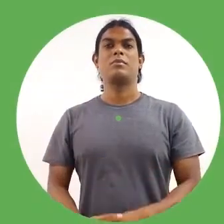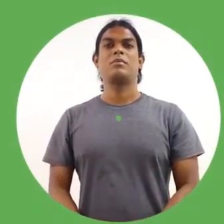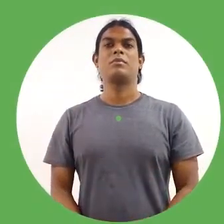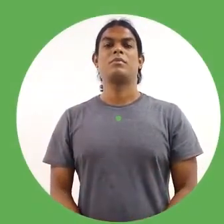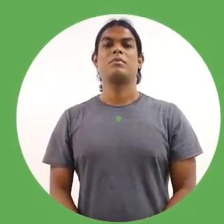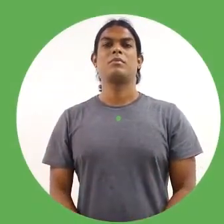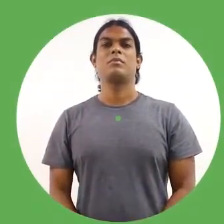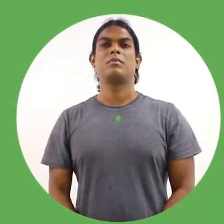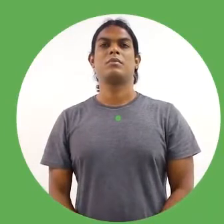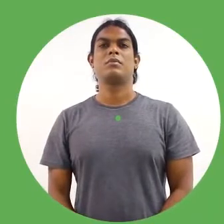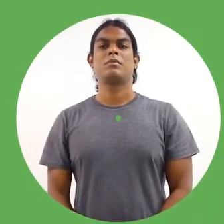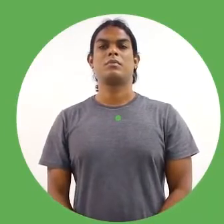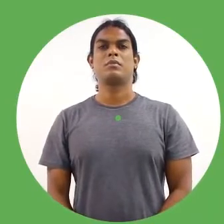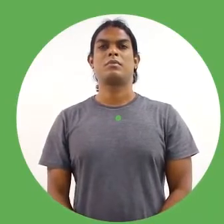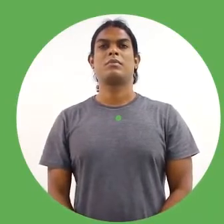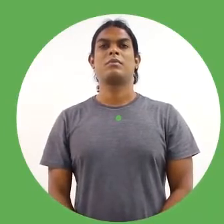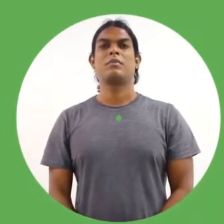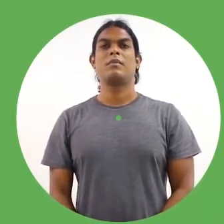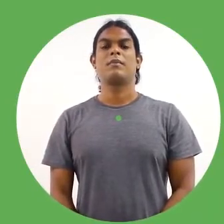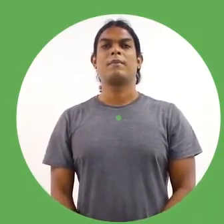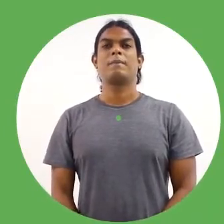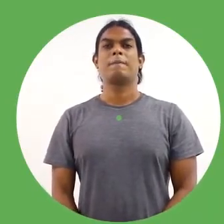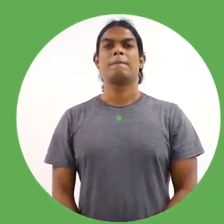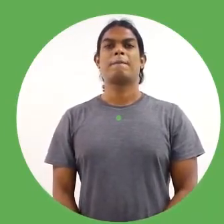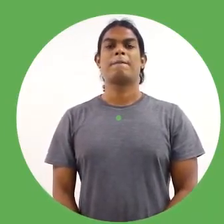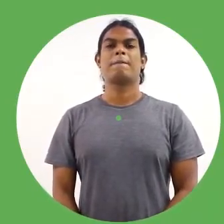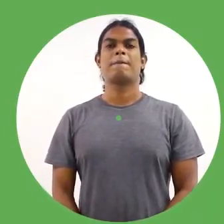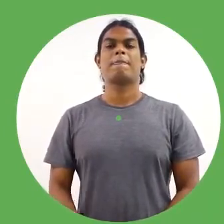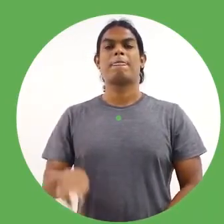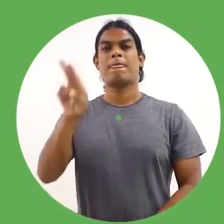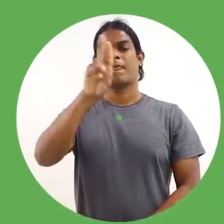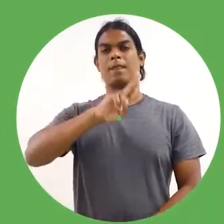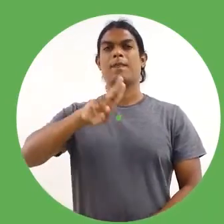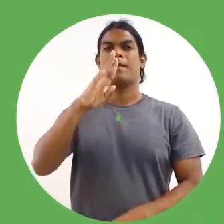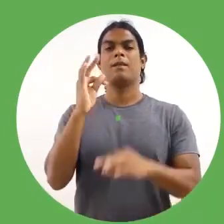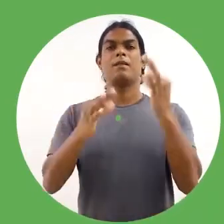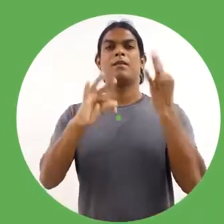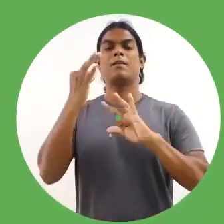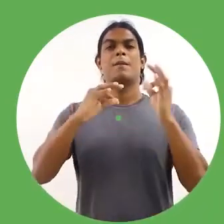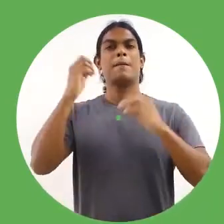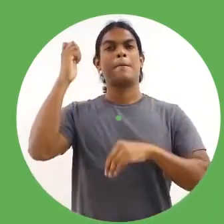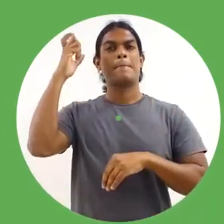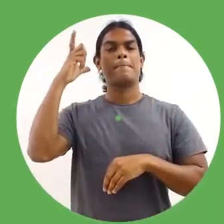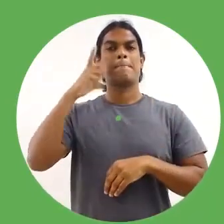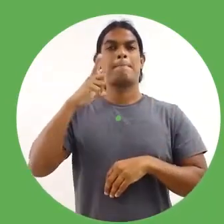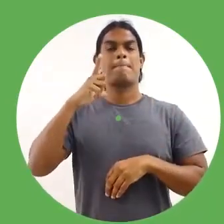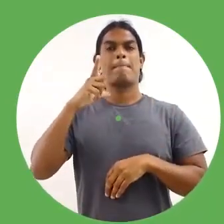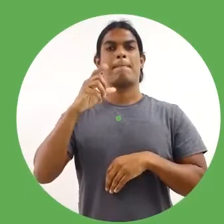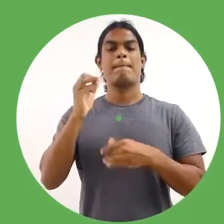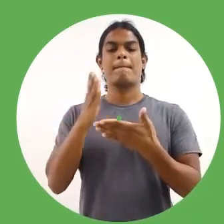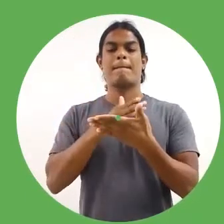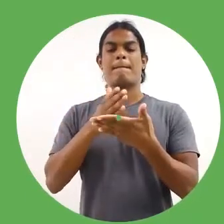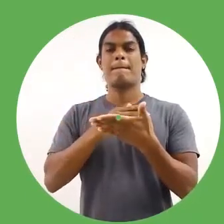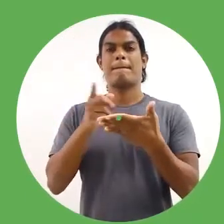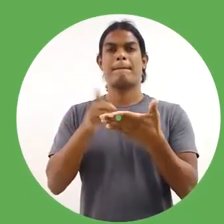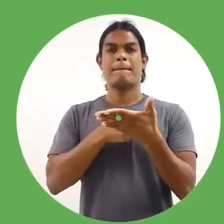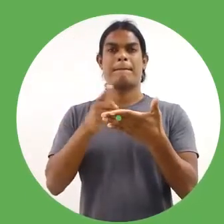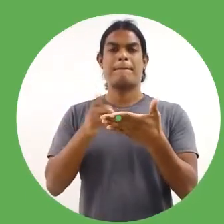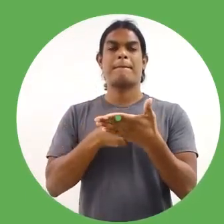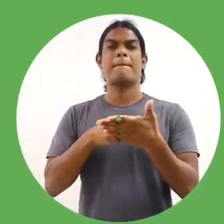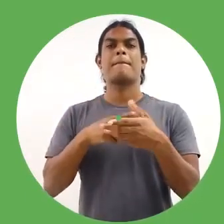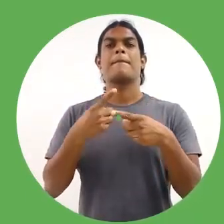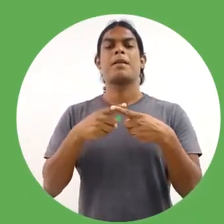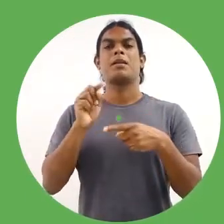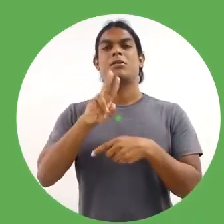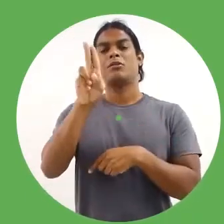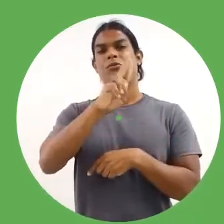Mobcast é uma possibilidade de usar essas ferramentas por meio de tecnologias móveis, sobretudo celulares, do tipo smartphones. Por isso, esse